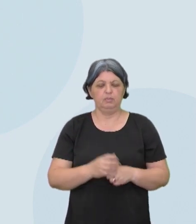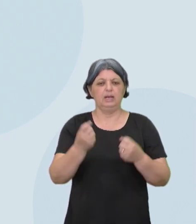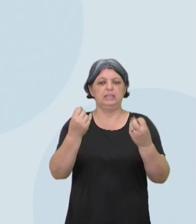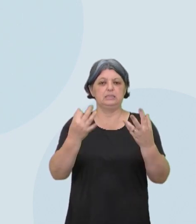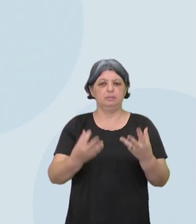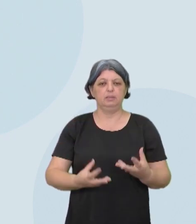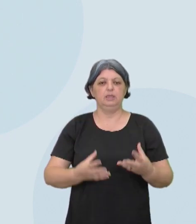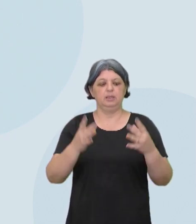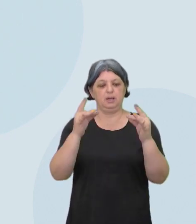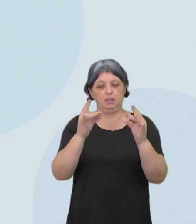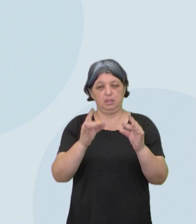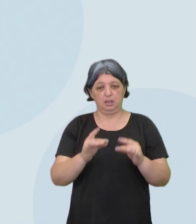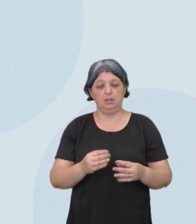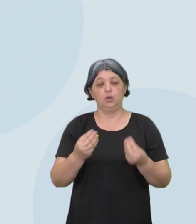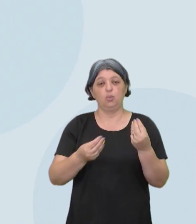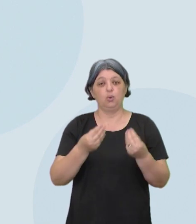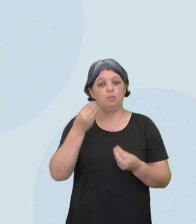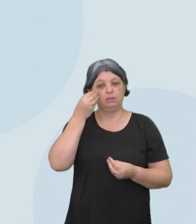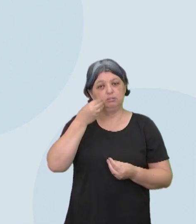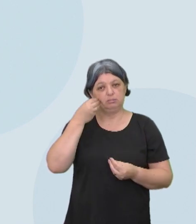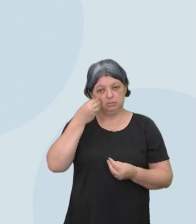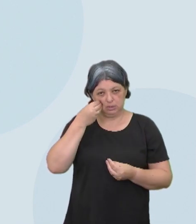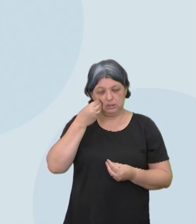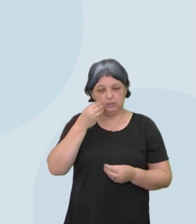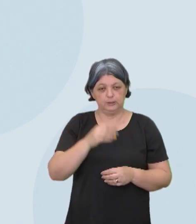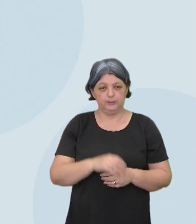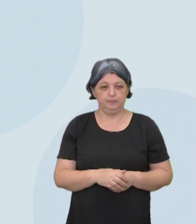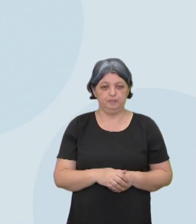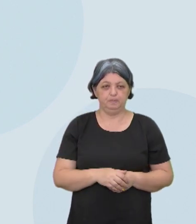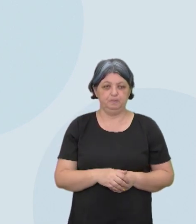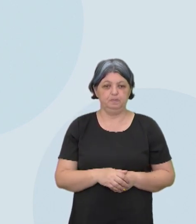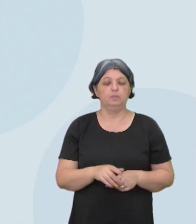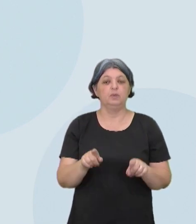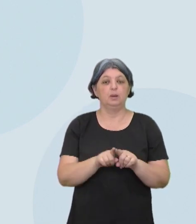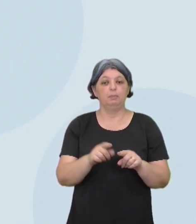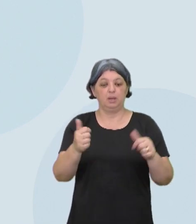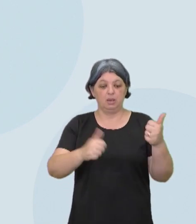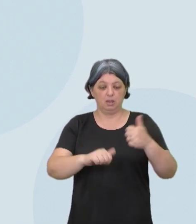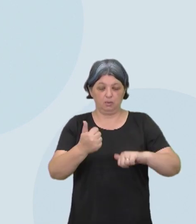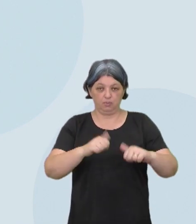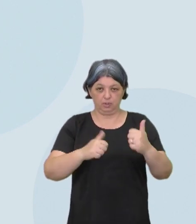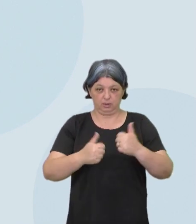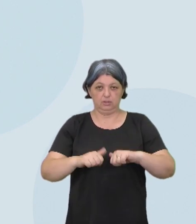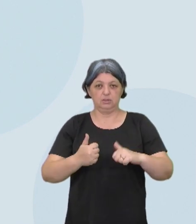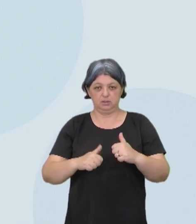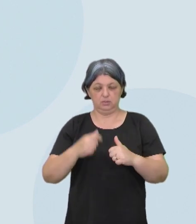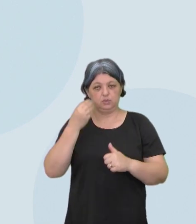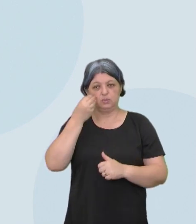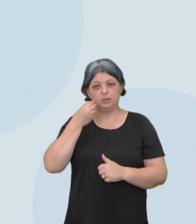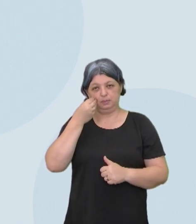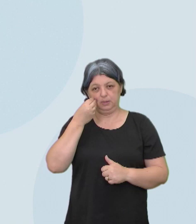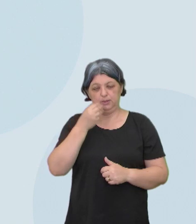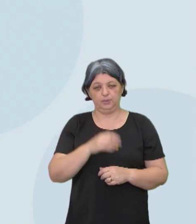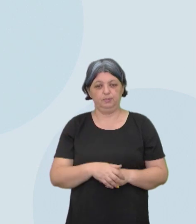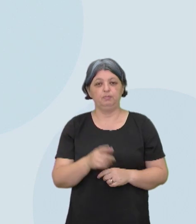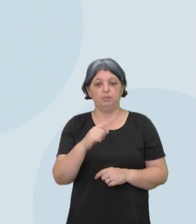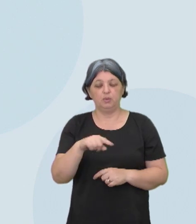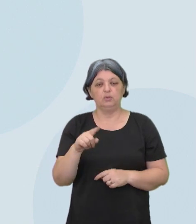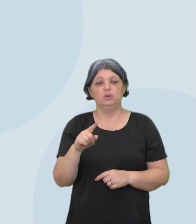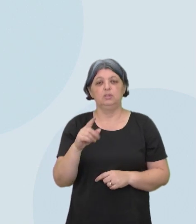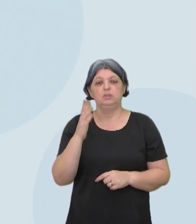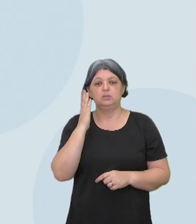foi feito o experimento e também a gente faz a análise desse experimento. Para vocês,